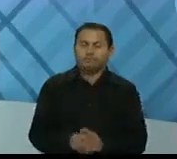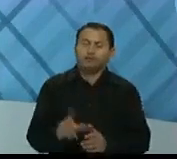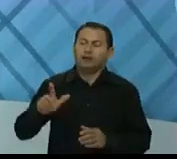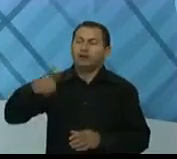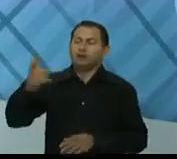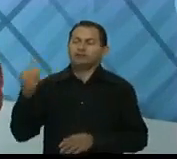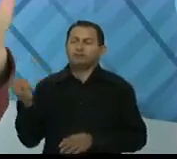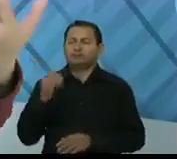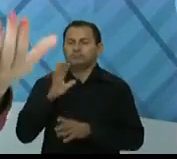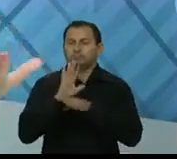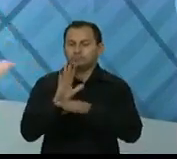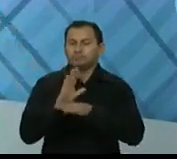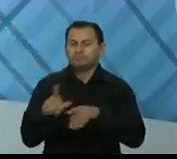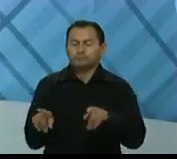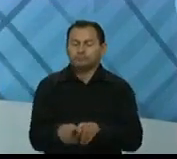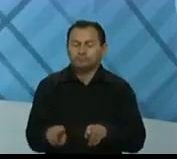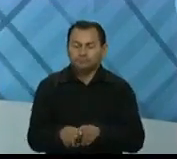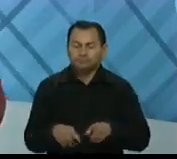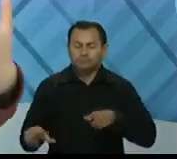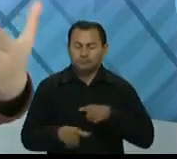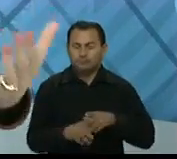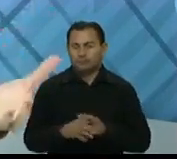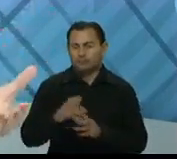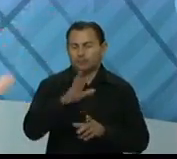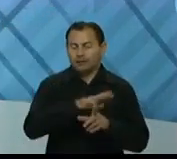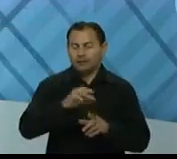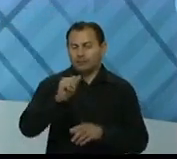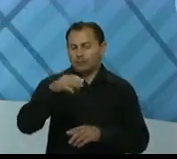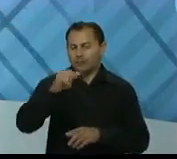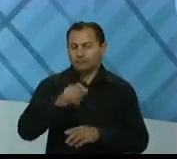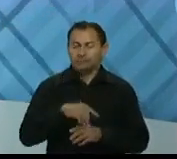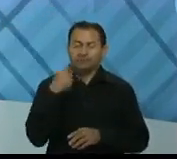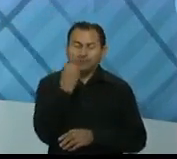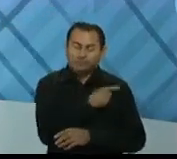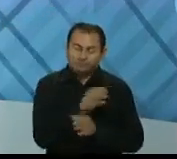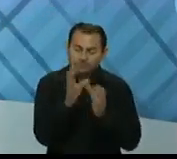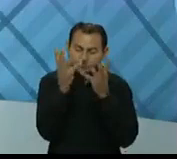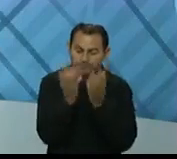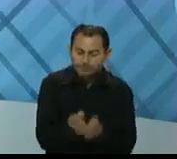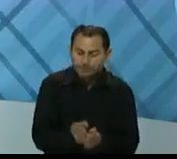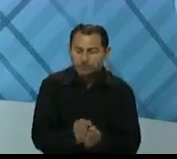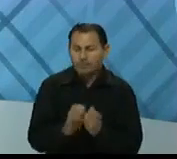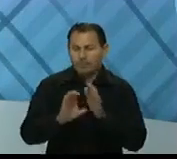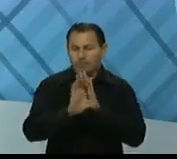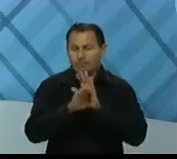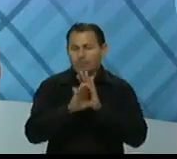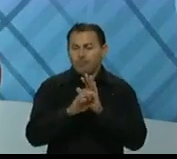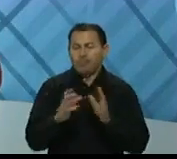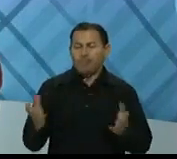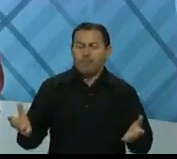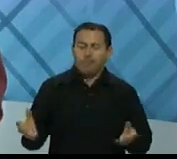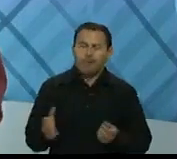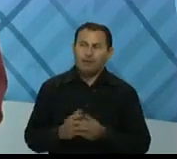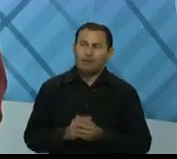outro importante que vai estar ajudando também a trabalhar a situação de área máxima, que é o que nós queremos determinar. Essa conceituação que refere-se